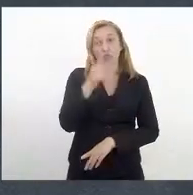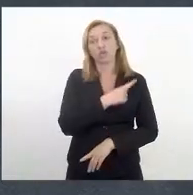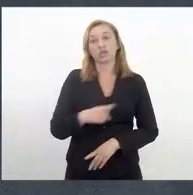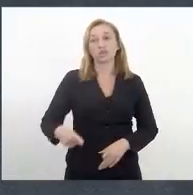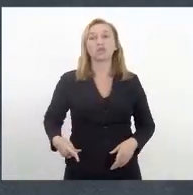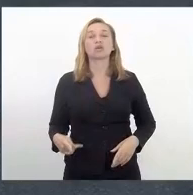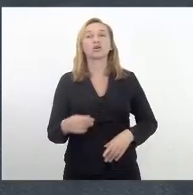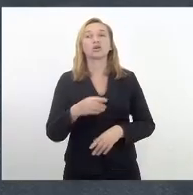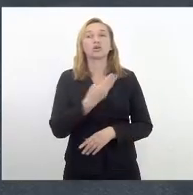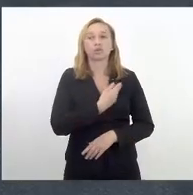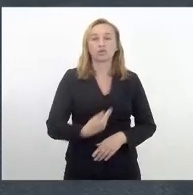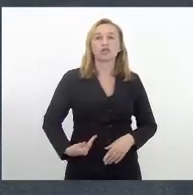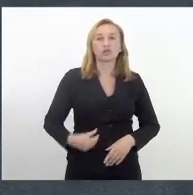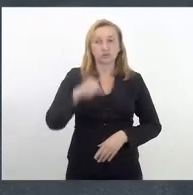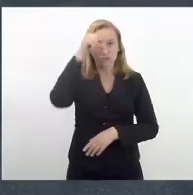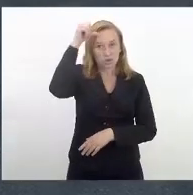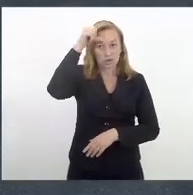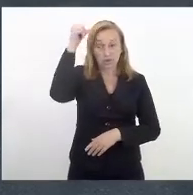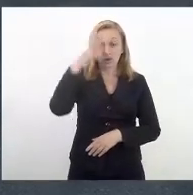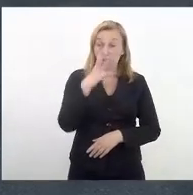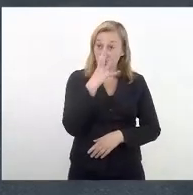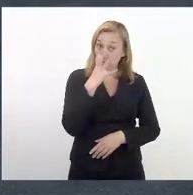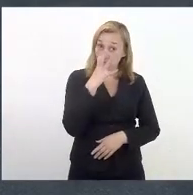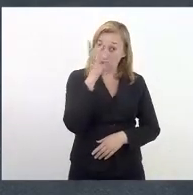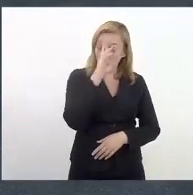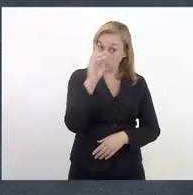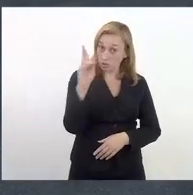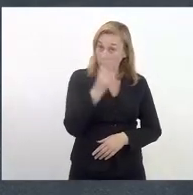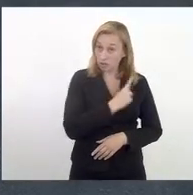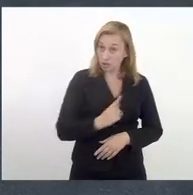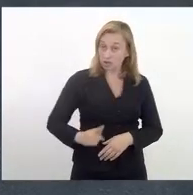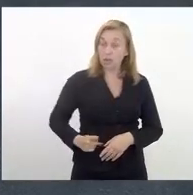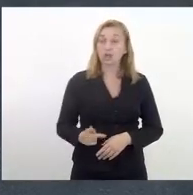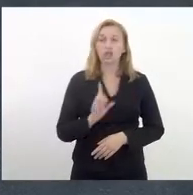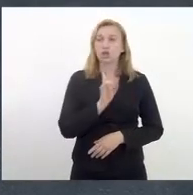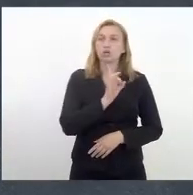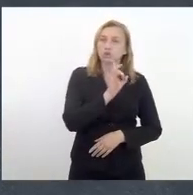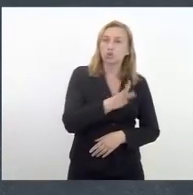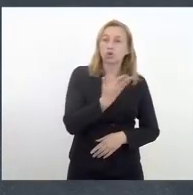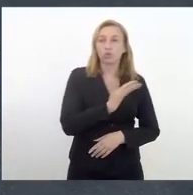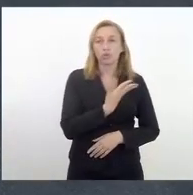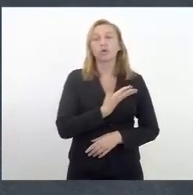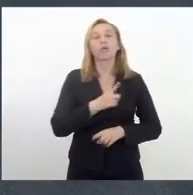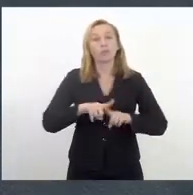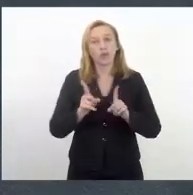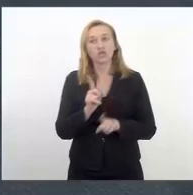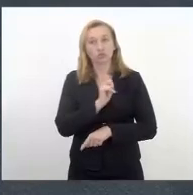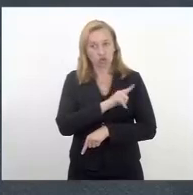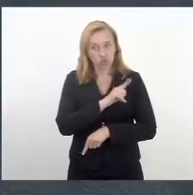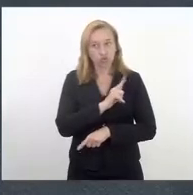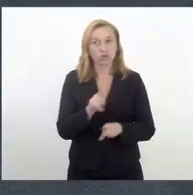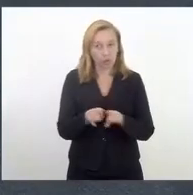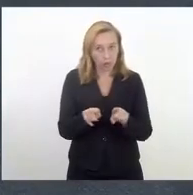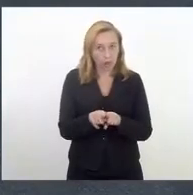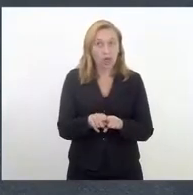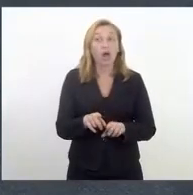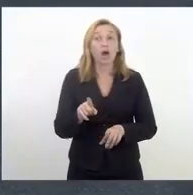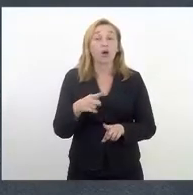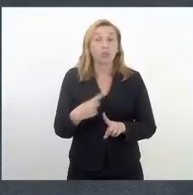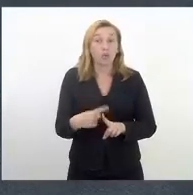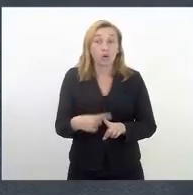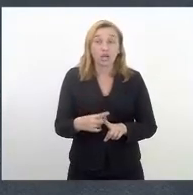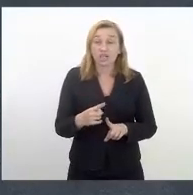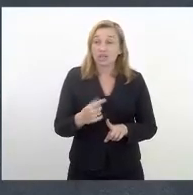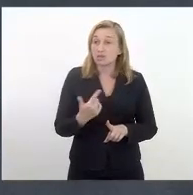Senador Paula de Castro um profunda admiração e Respeito vossa excelência não só como amigo mas como já estou porque